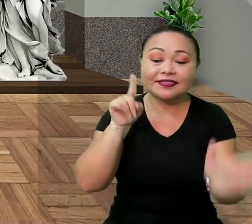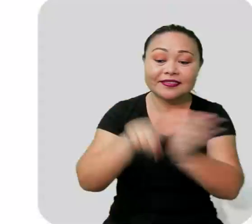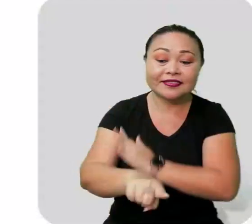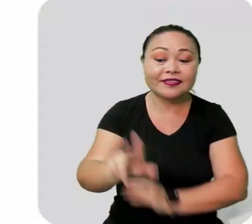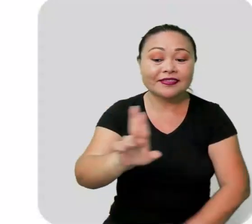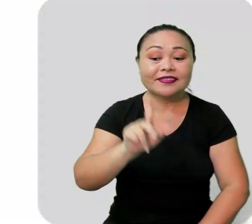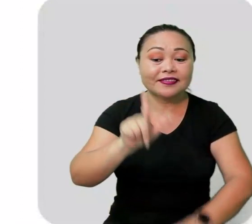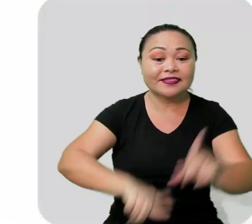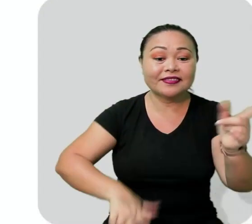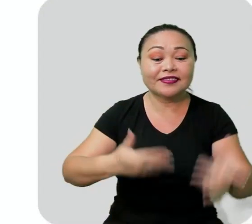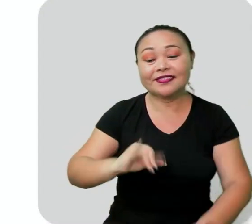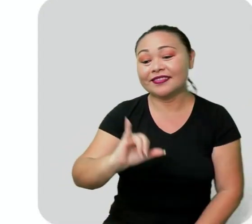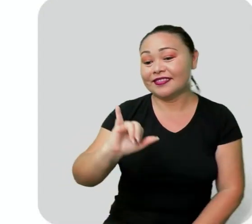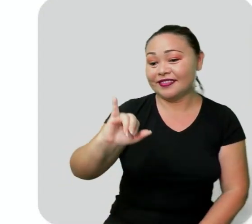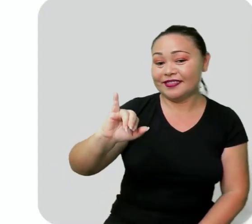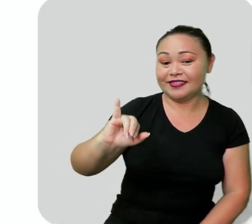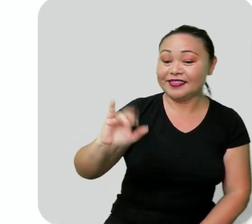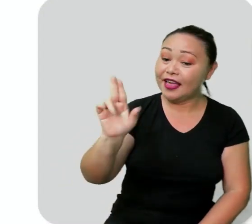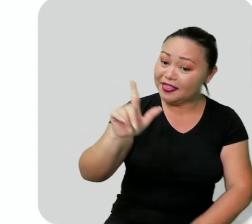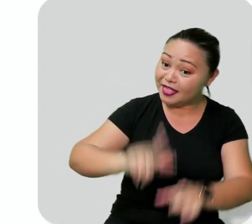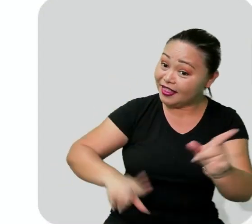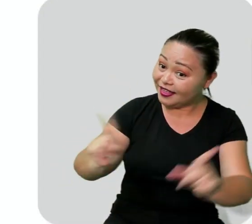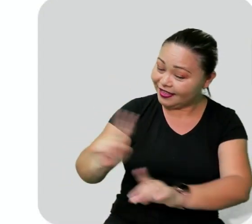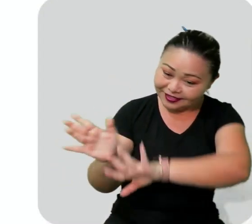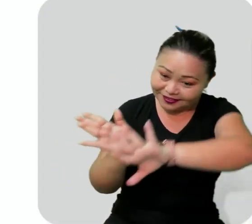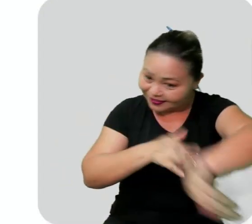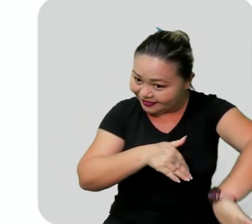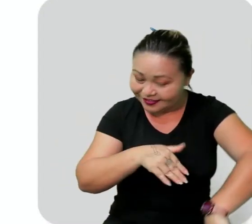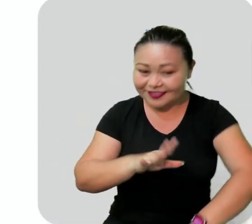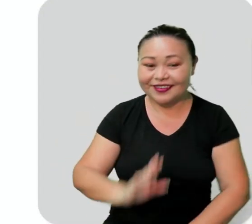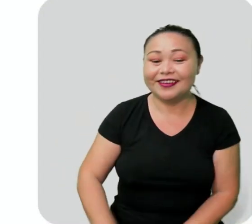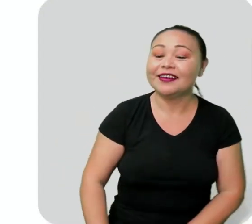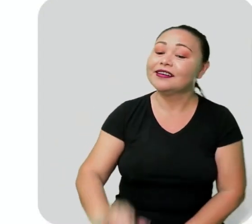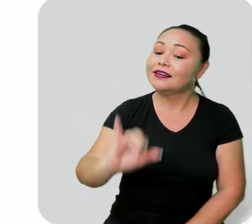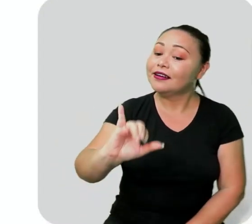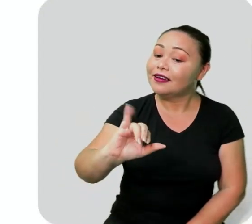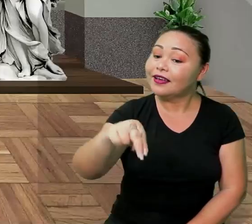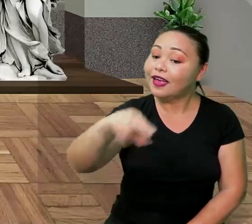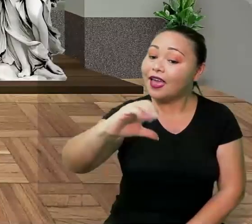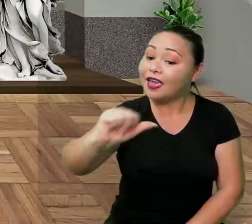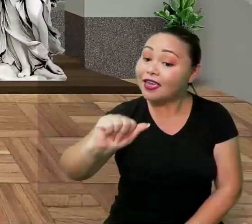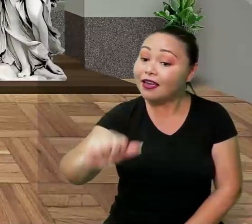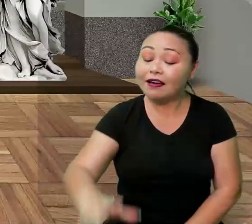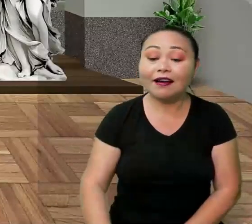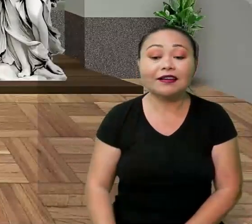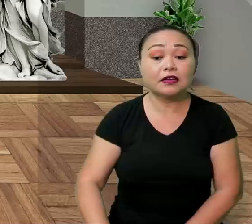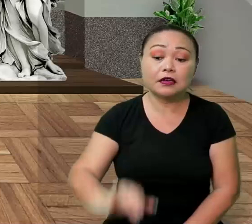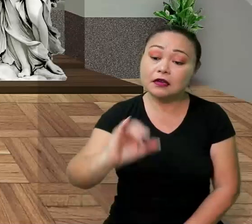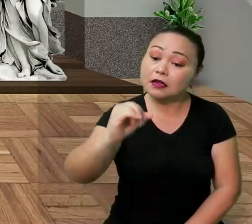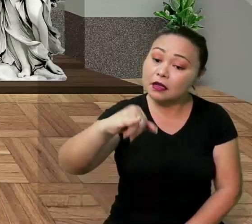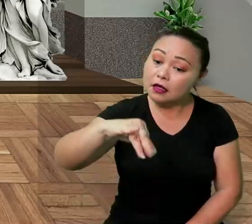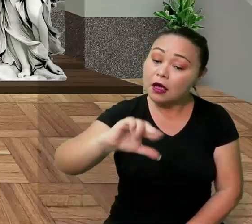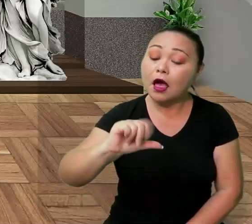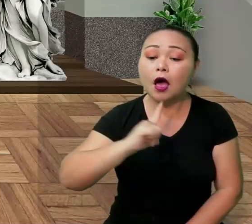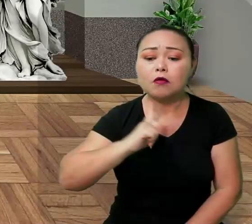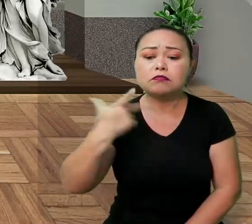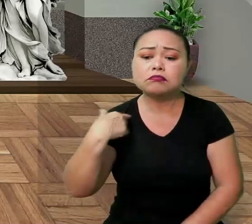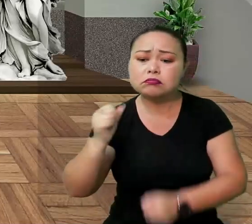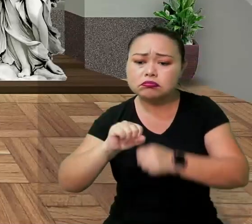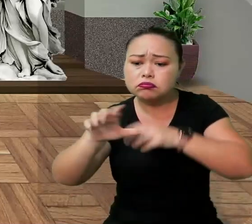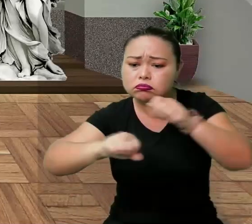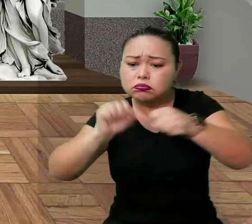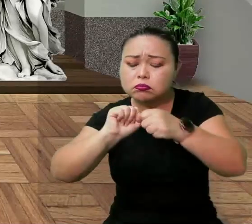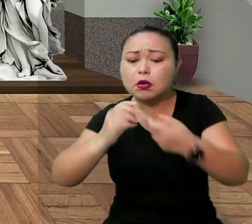a letra... Que letra, aluno? Olha aí. São os Incas. Os Incas serão dominados por